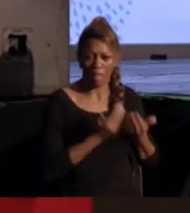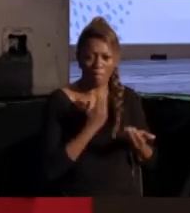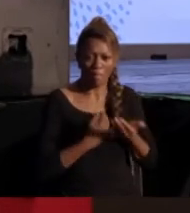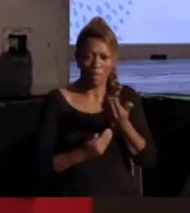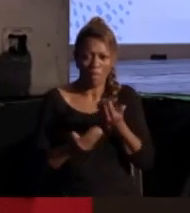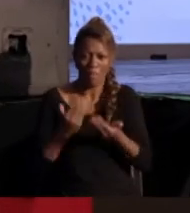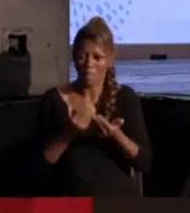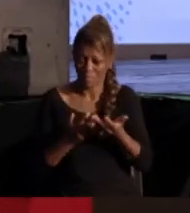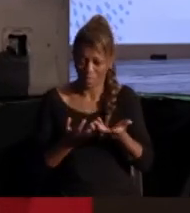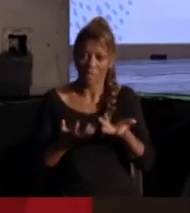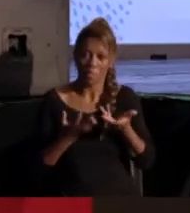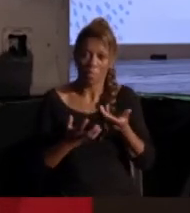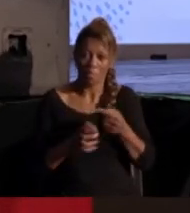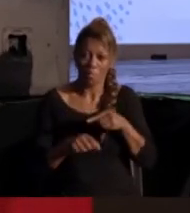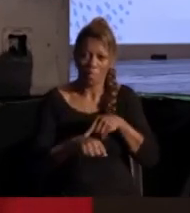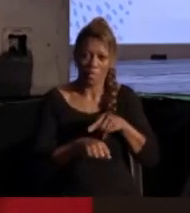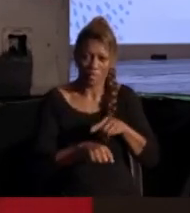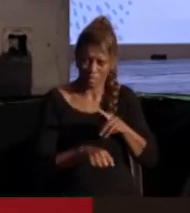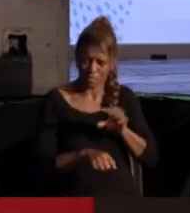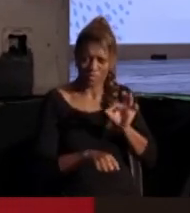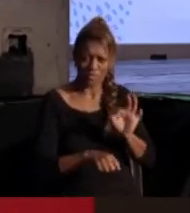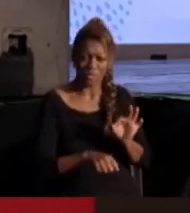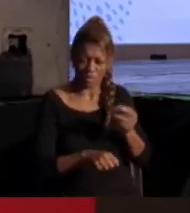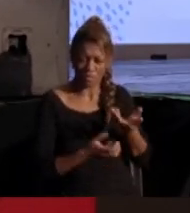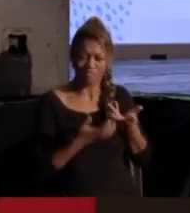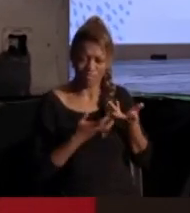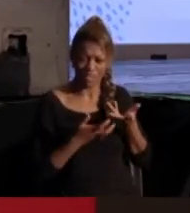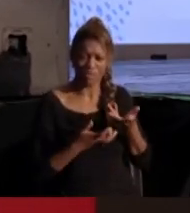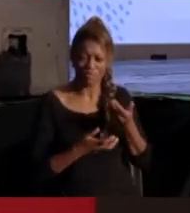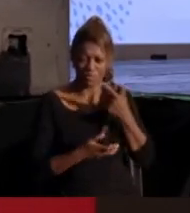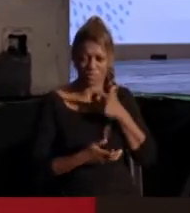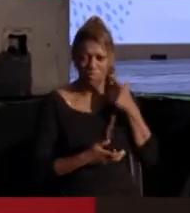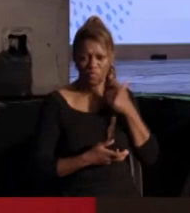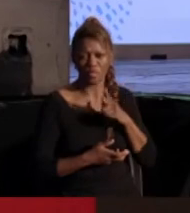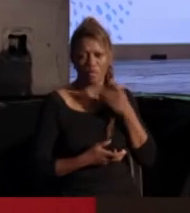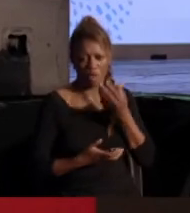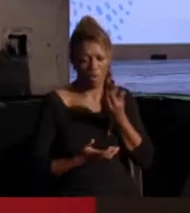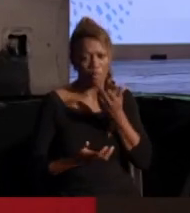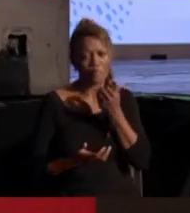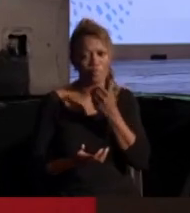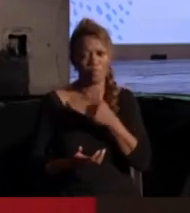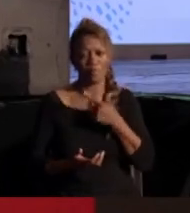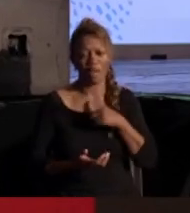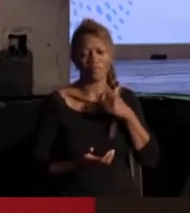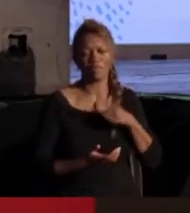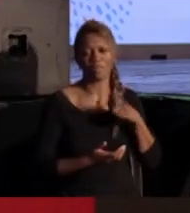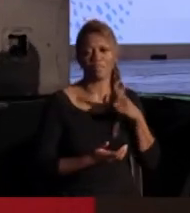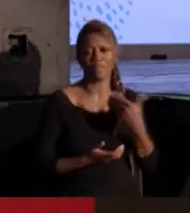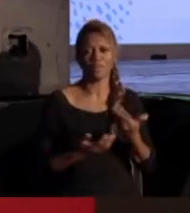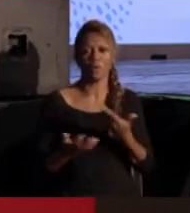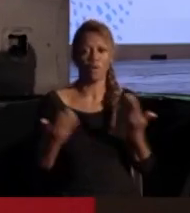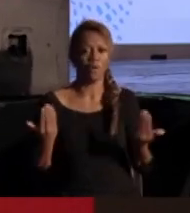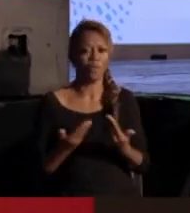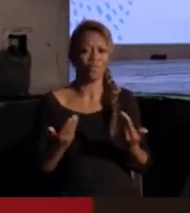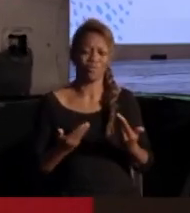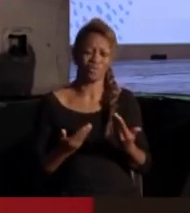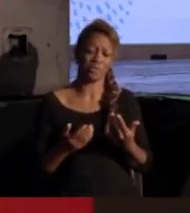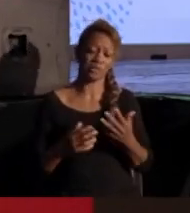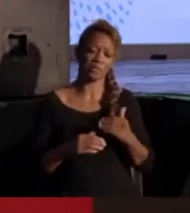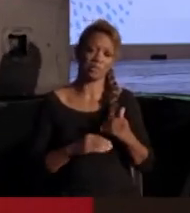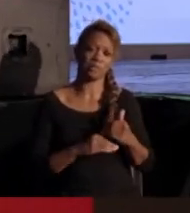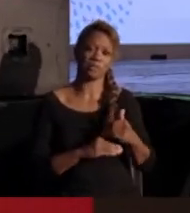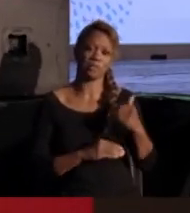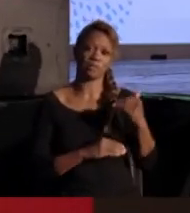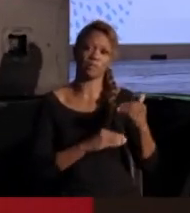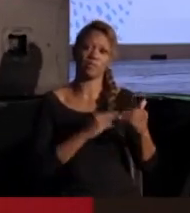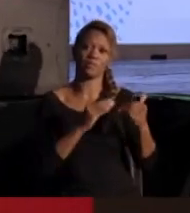quanto queremos, mas nós frequentemente dizemos, após terminar uma refeição, hoje exagerei, hoje